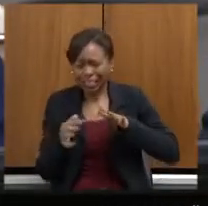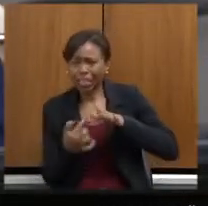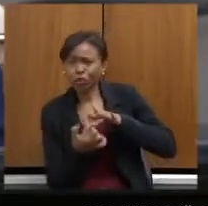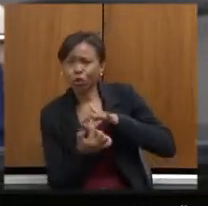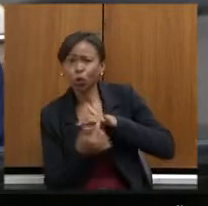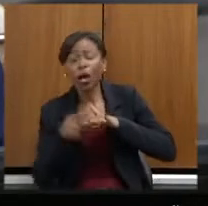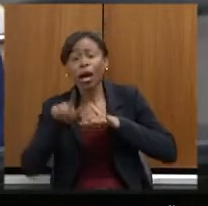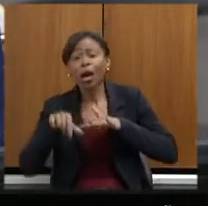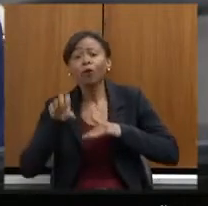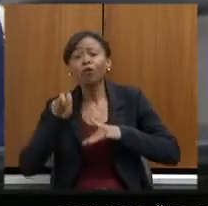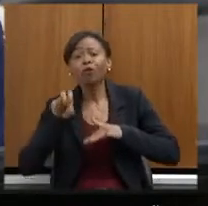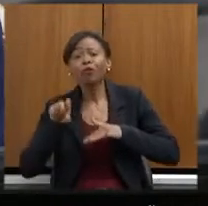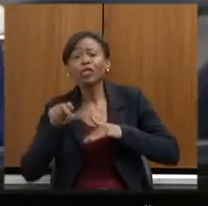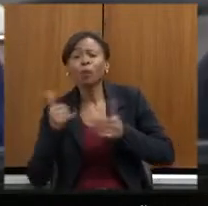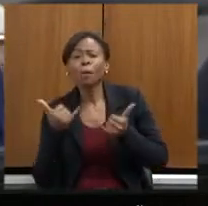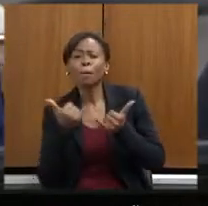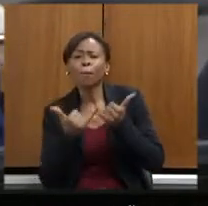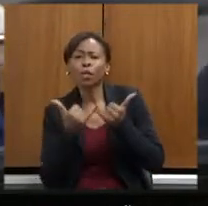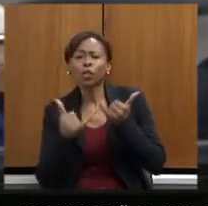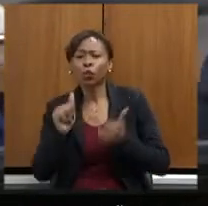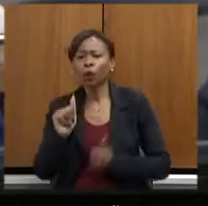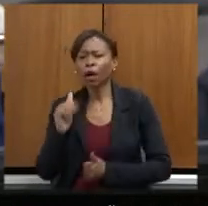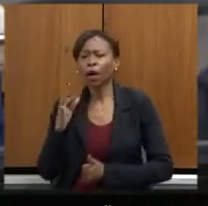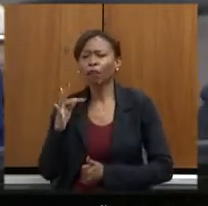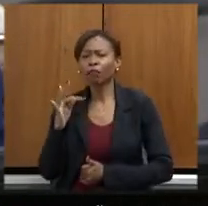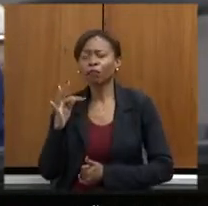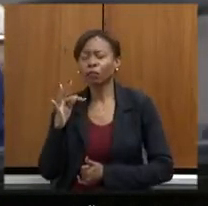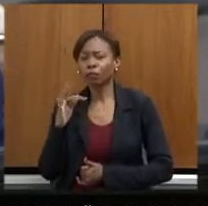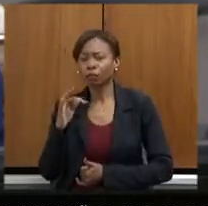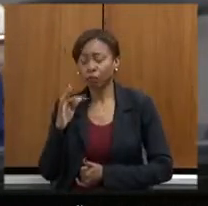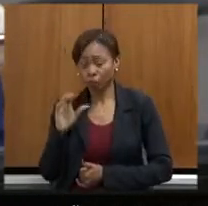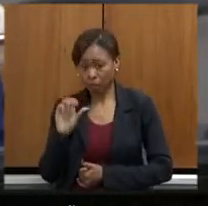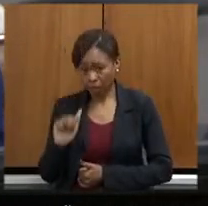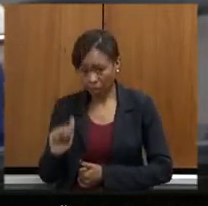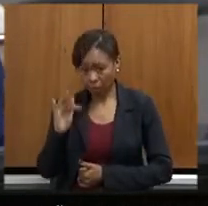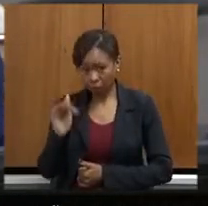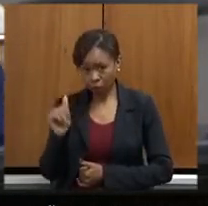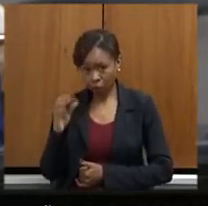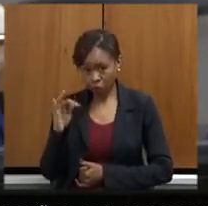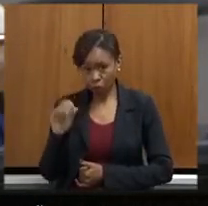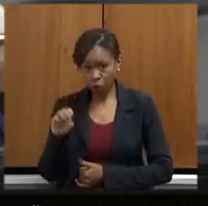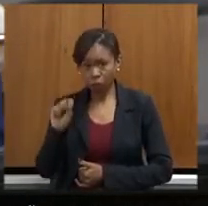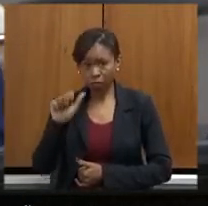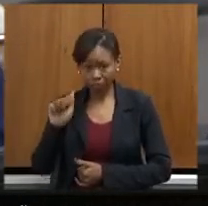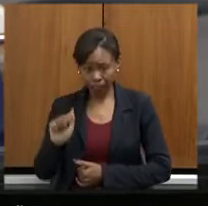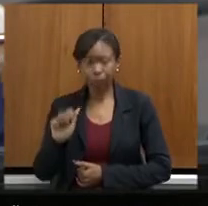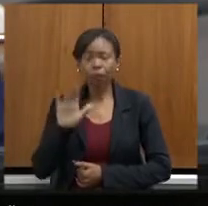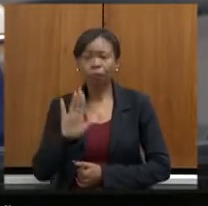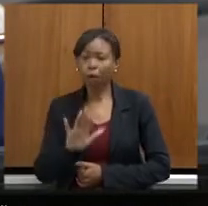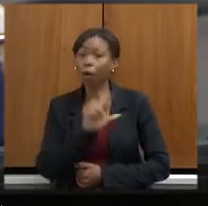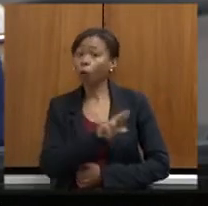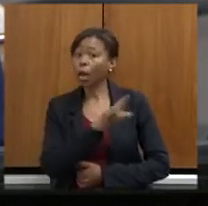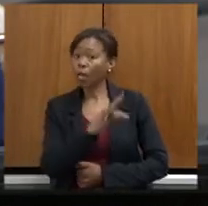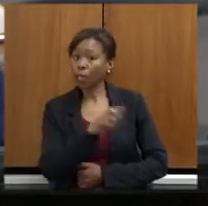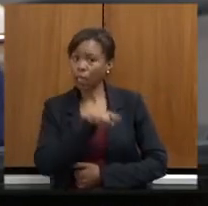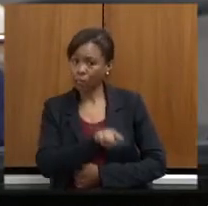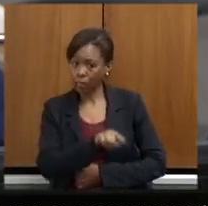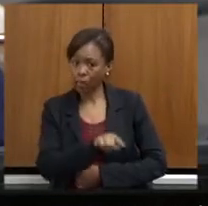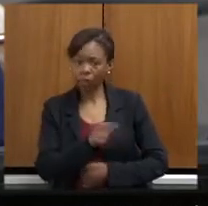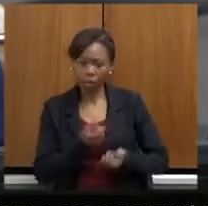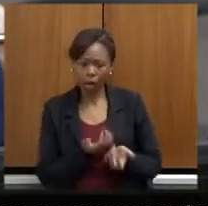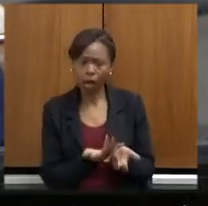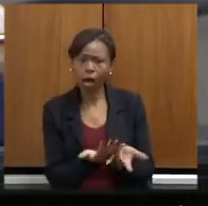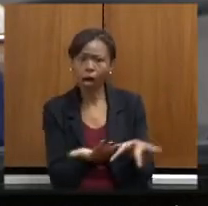vírus similar ao da frutose o que que acontece quando o RT da Granja não manda o